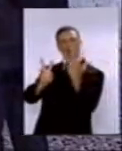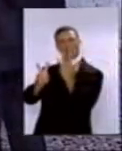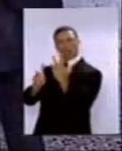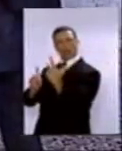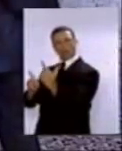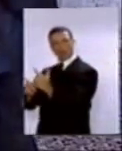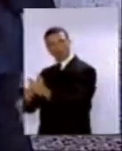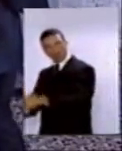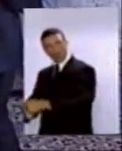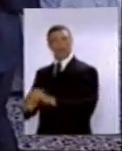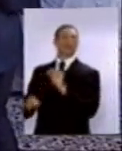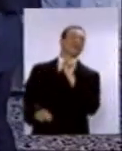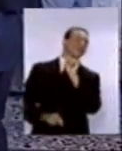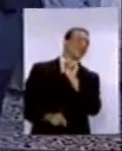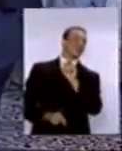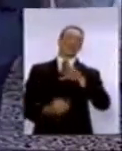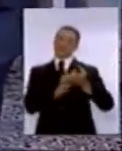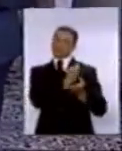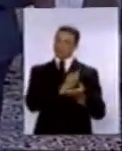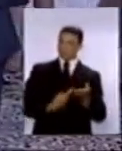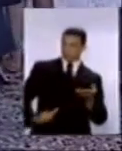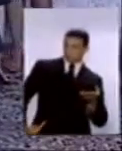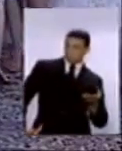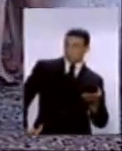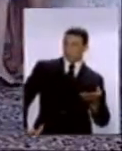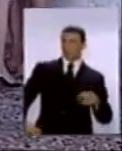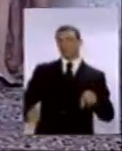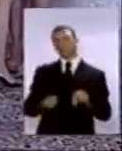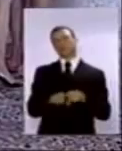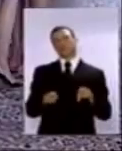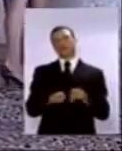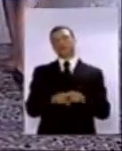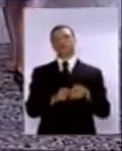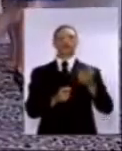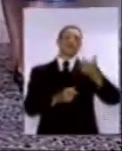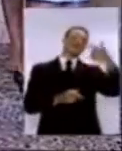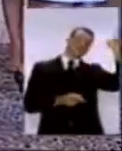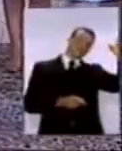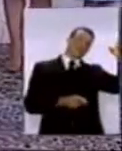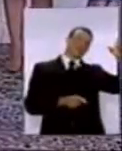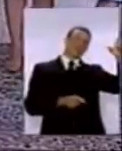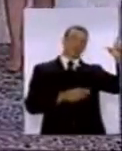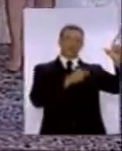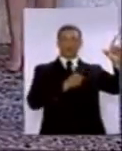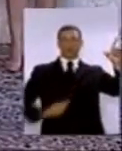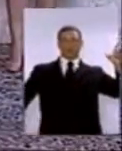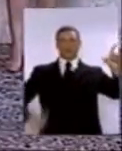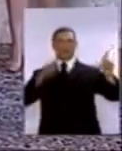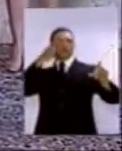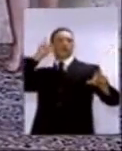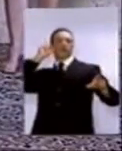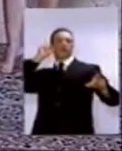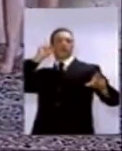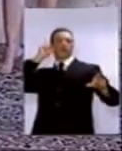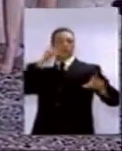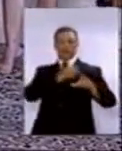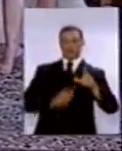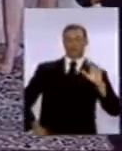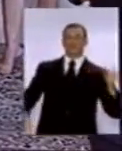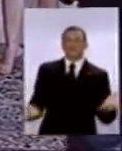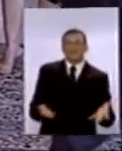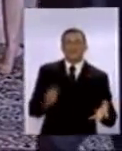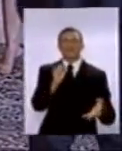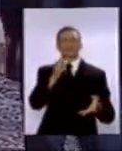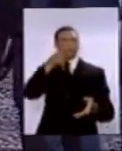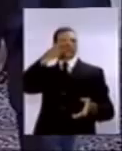os cumprimentos de ministros e de prazo para os utilizadores a expressão ministros de ontem e de hoje ou de hoje